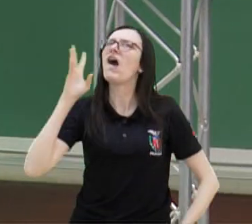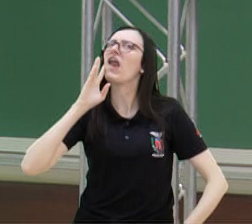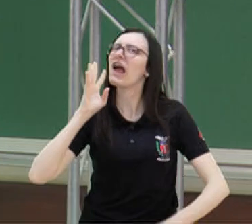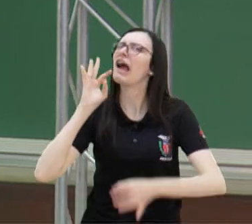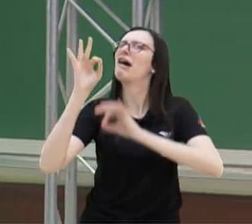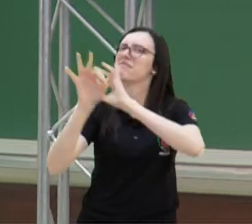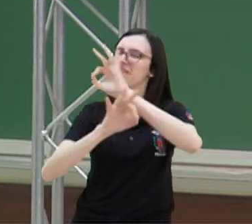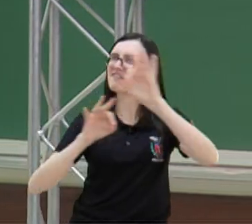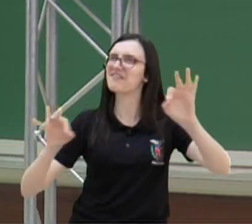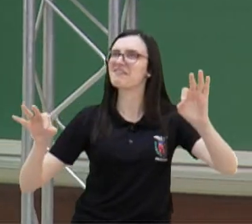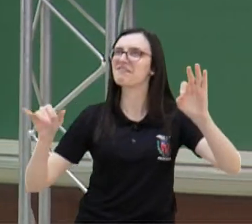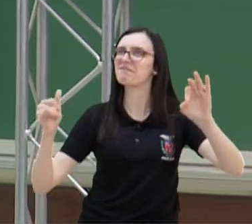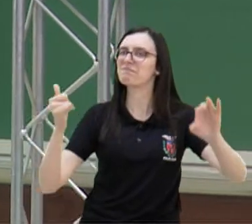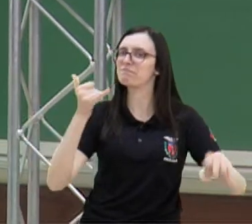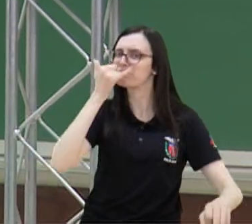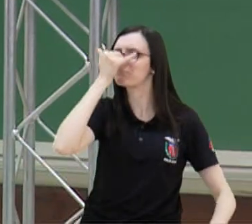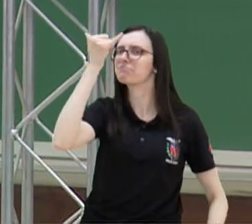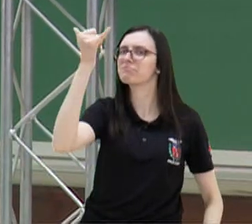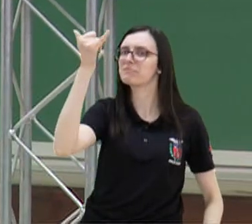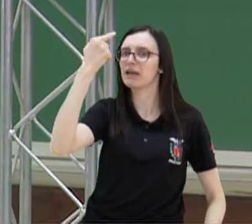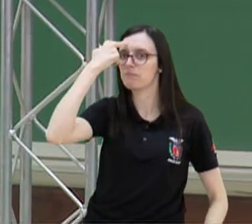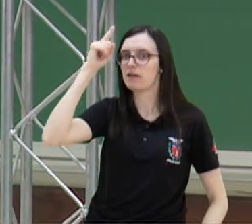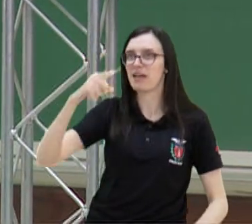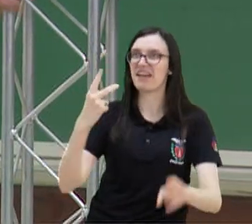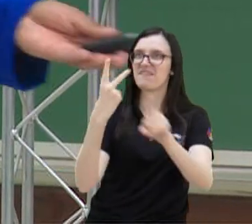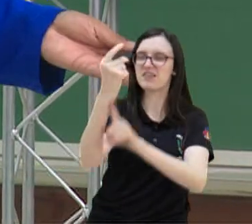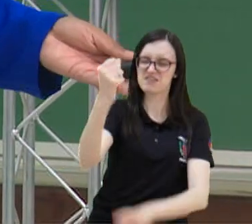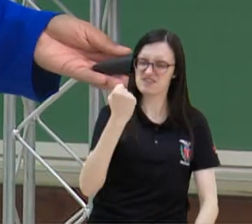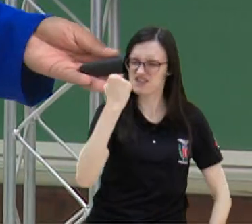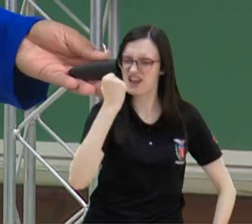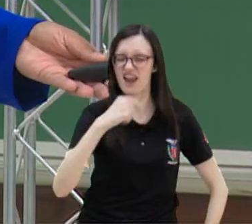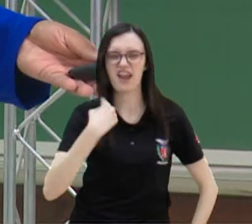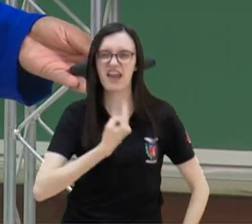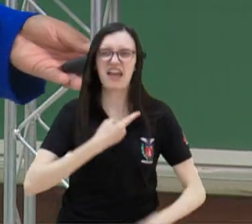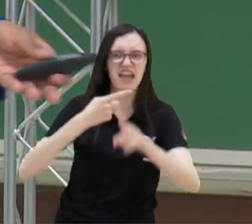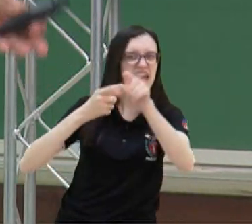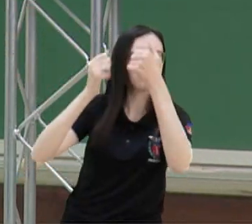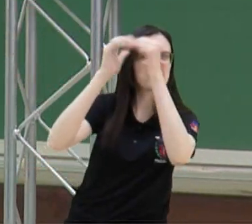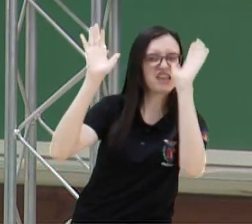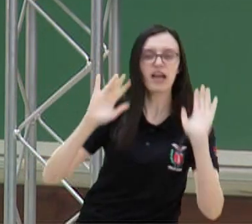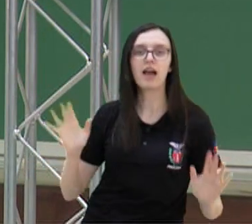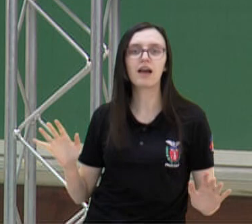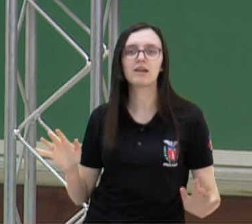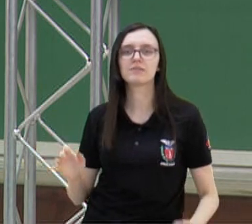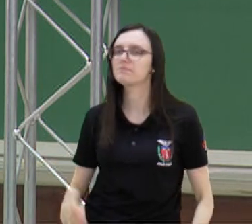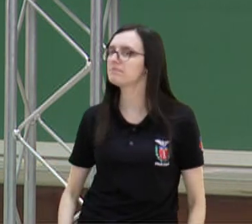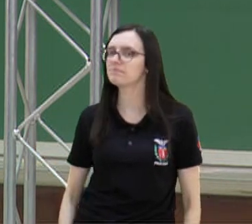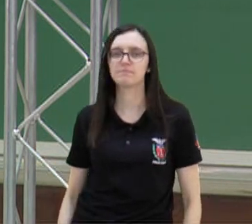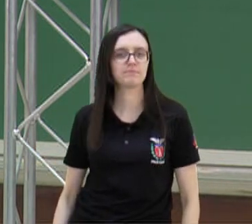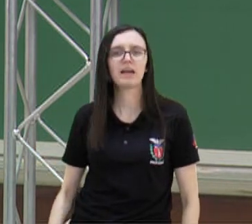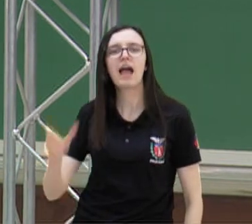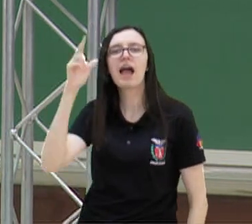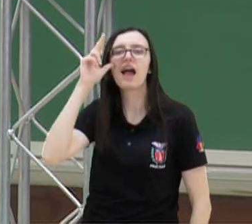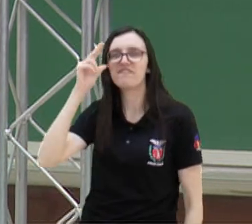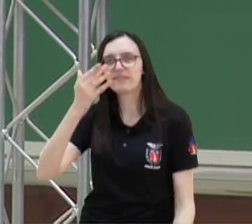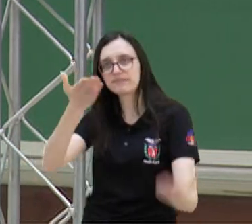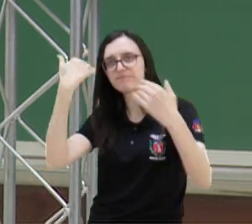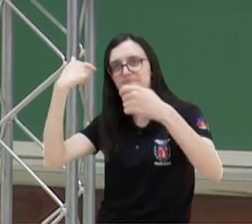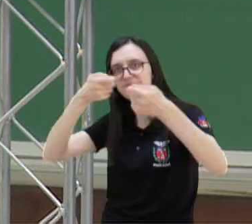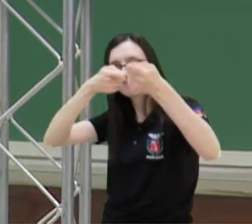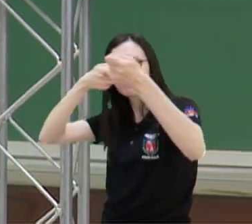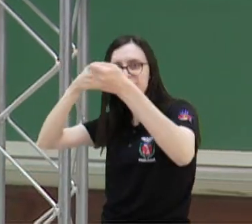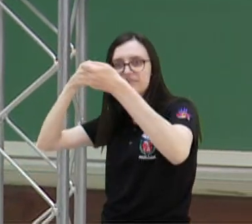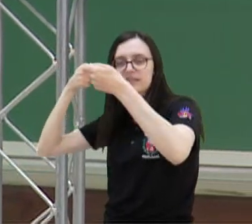caíram nessa armadilha. Acharam que tinham realmente vencido, que eles tinham desistido dos gregos. E colocaram o cavalo para dentro, fecharam as suas